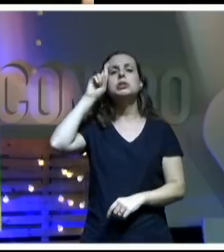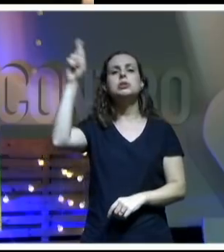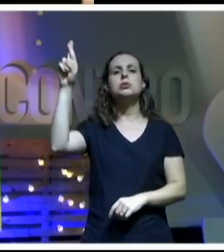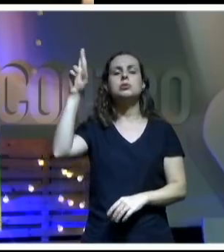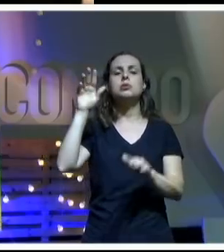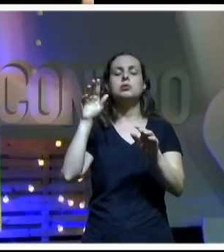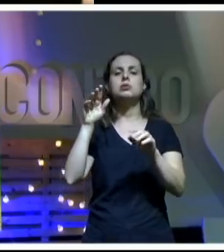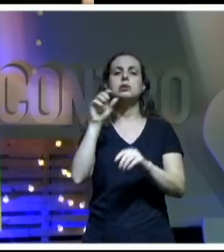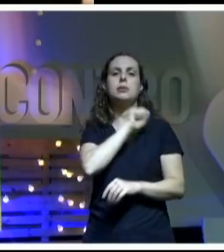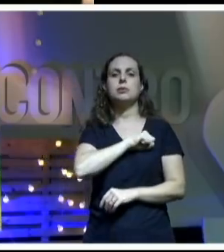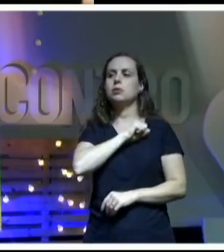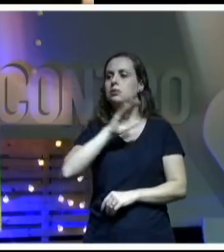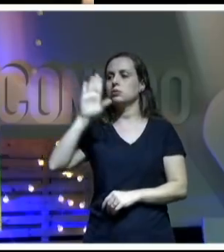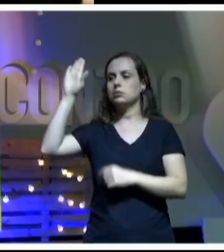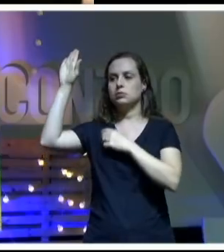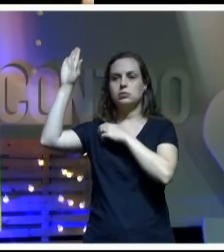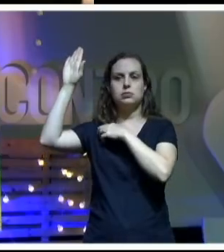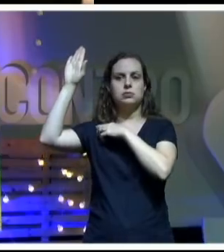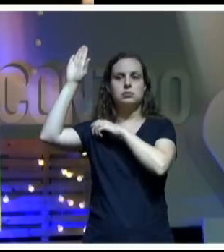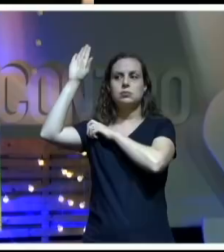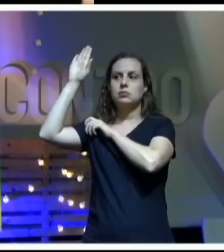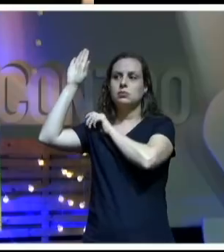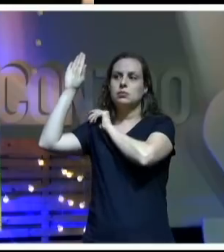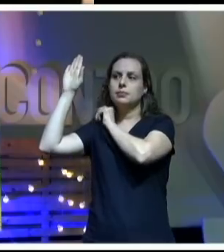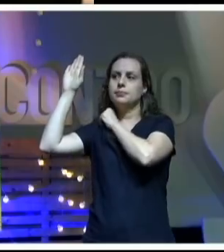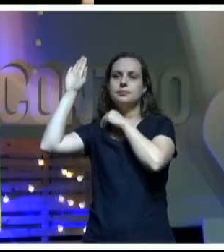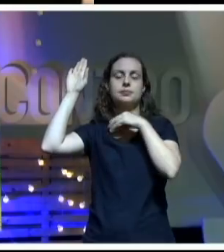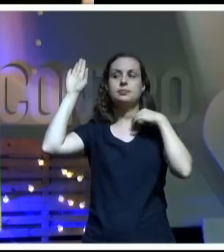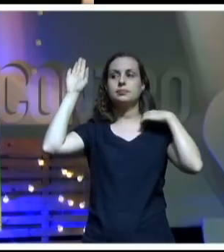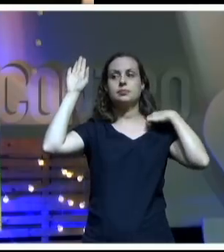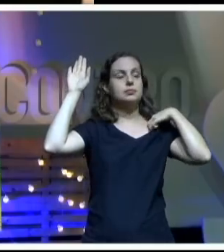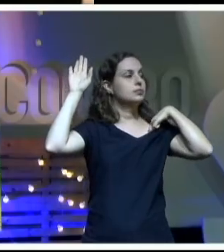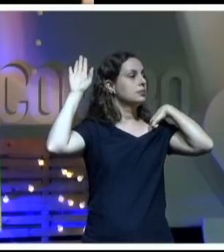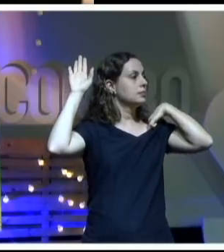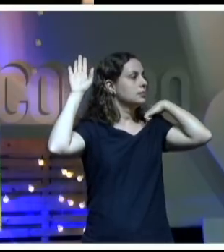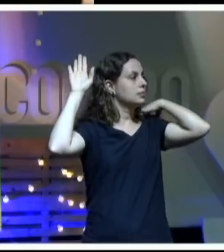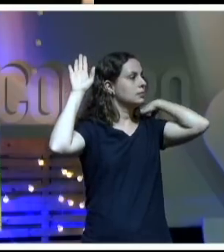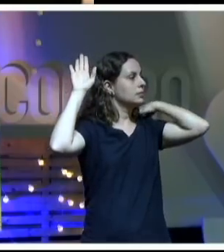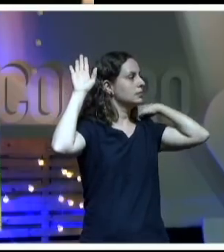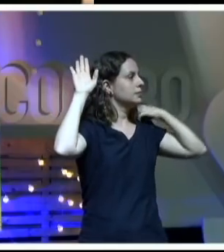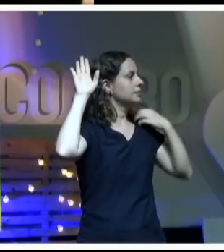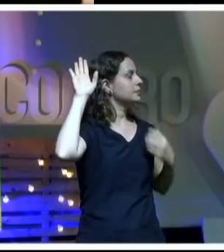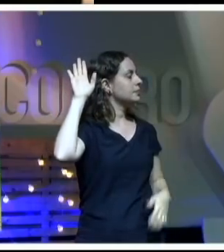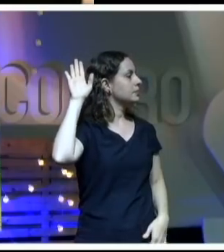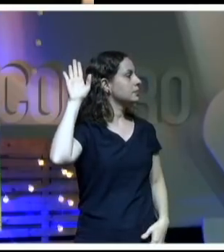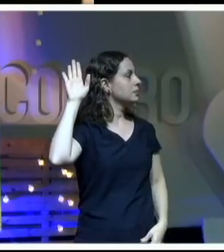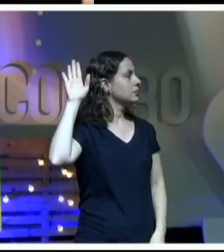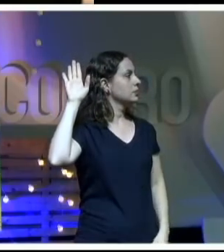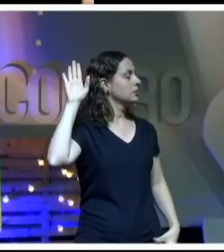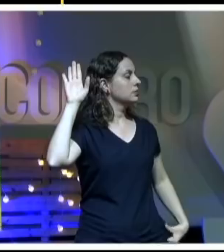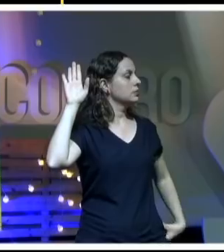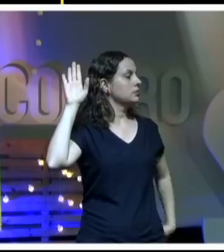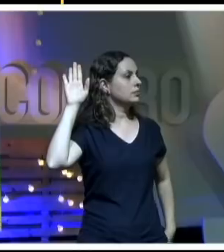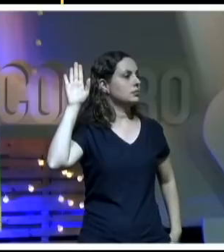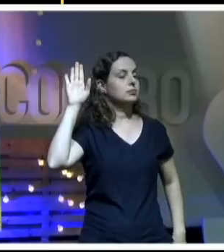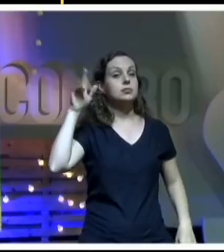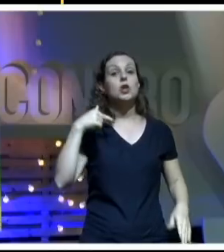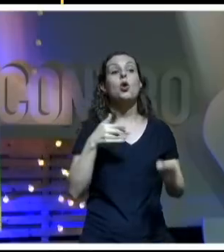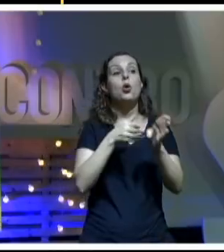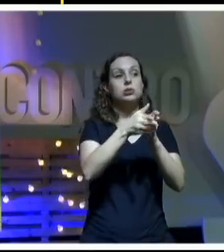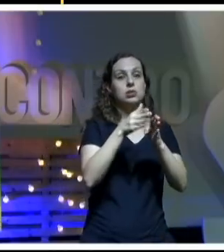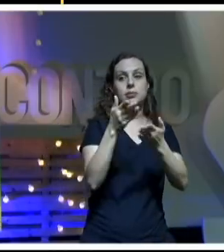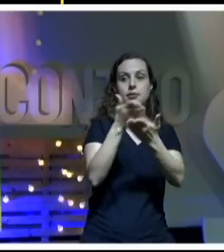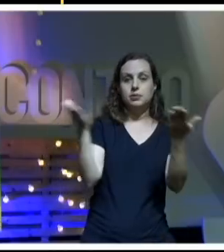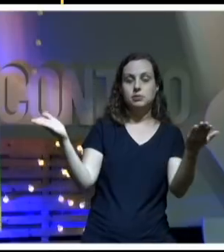seminários faculdades levantar a mão só saber universidades se estão aí né ótimo conceito para vocês primeiro lugar